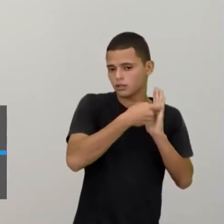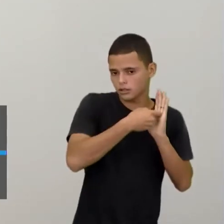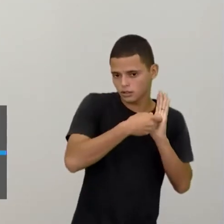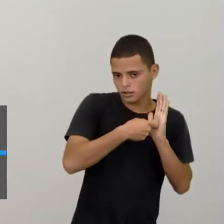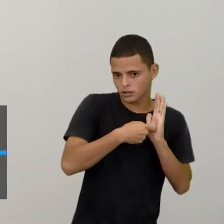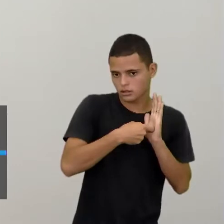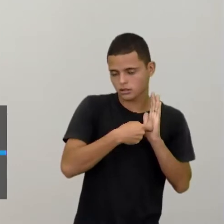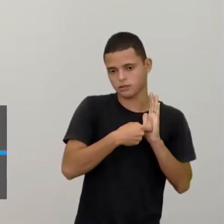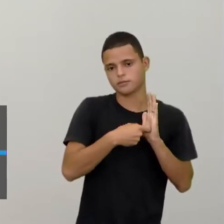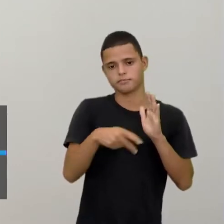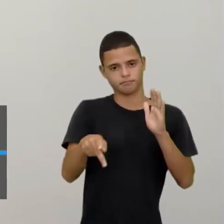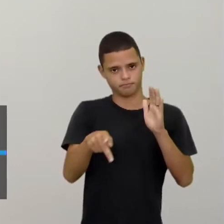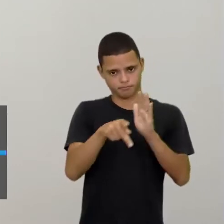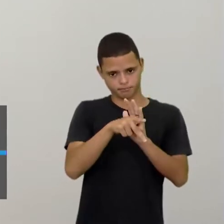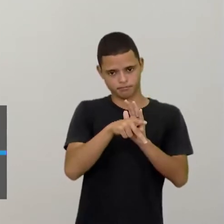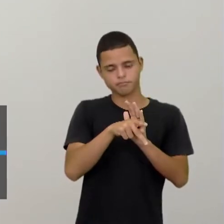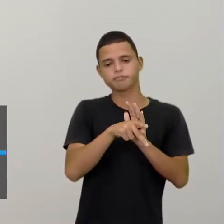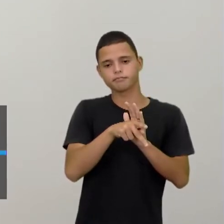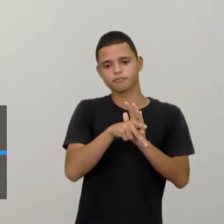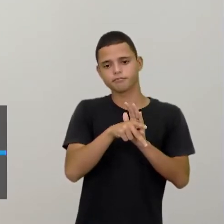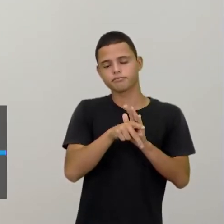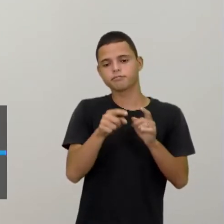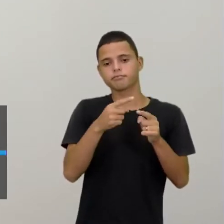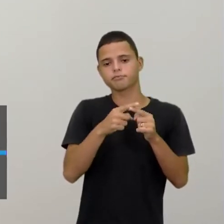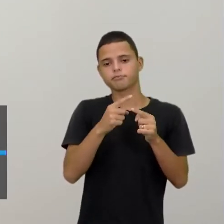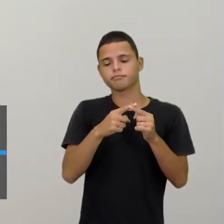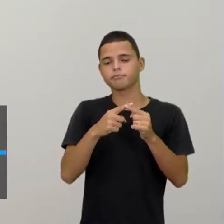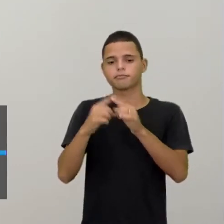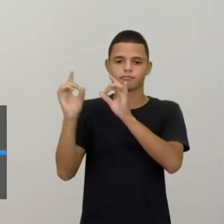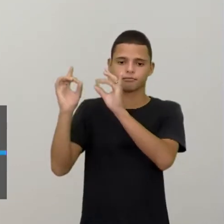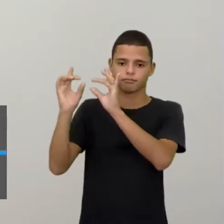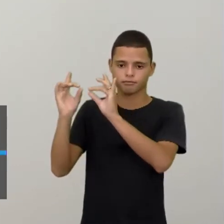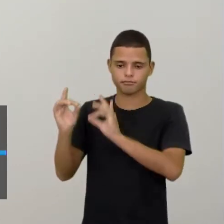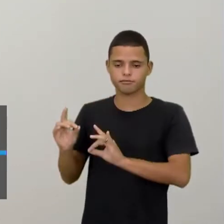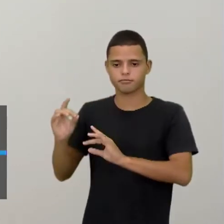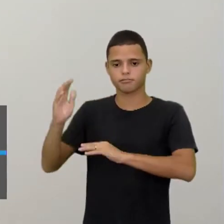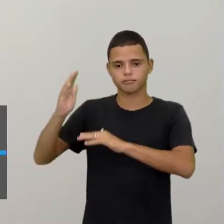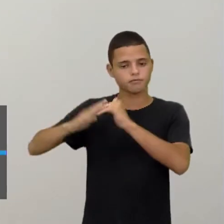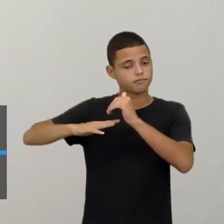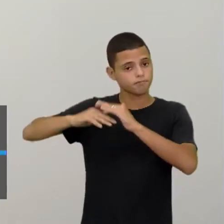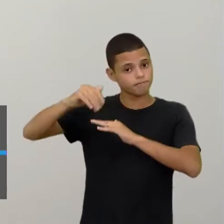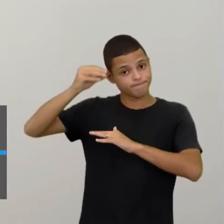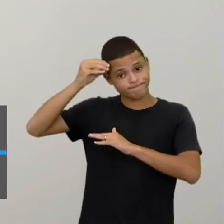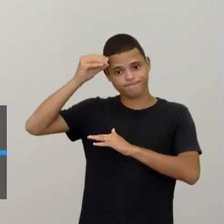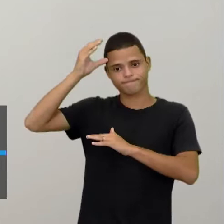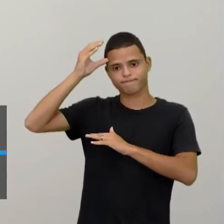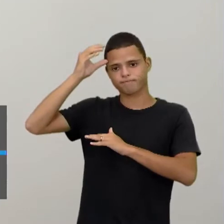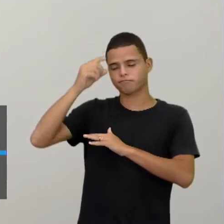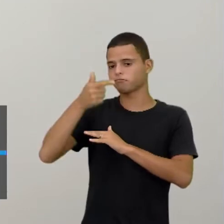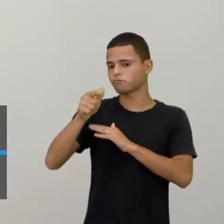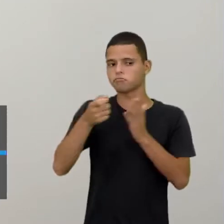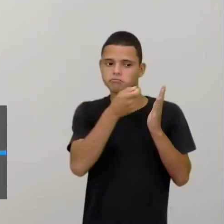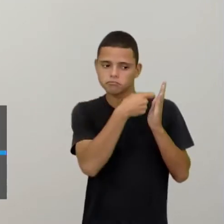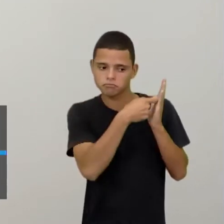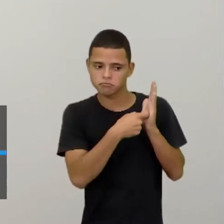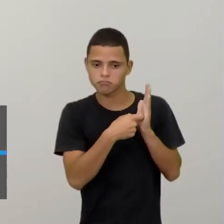de patrimônios, né, imateriais, porque aquela técnica, aquele saber, ele não está escrito em lugar nenhum, ele foi passado de